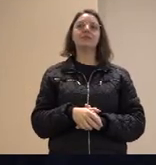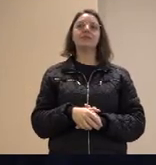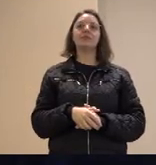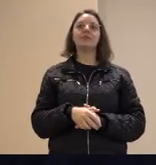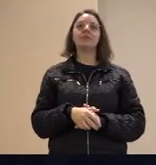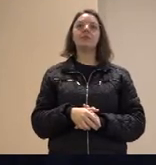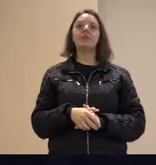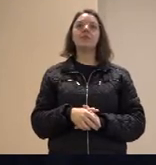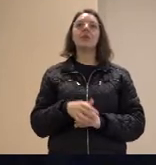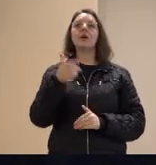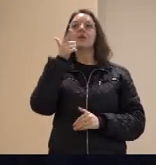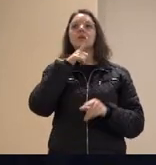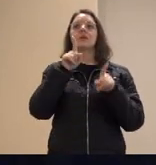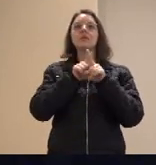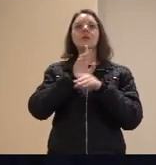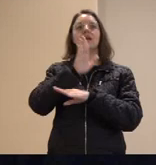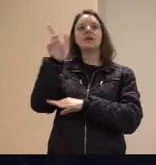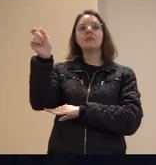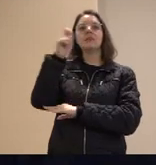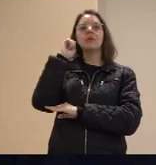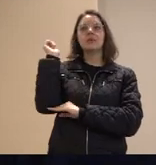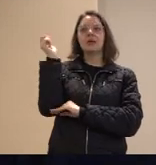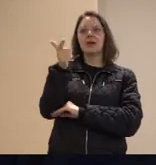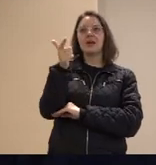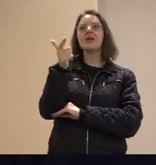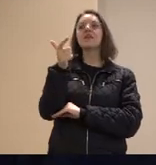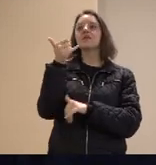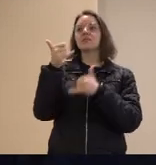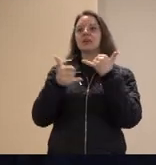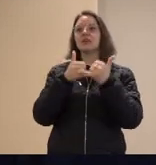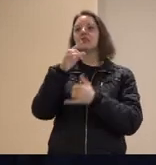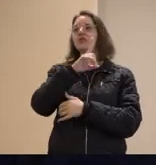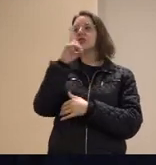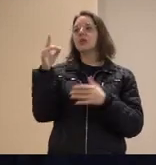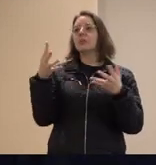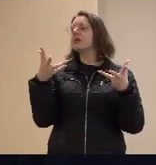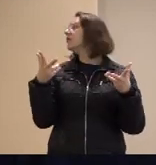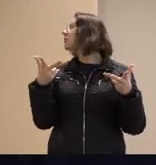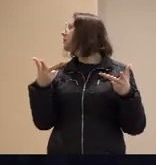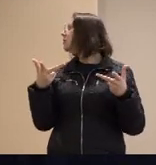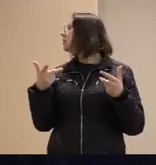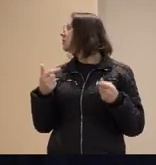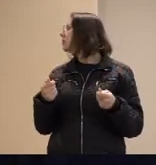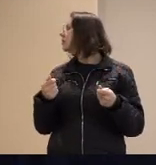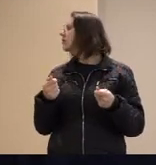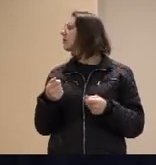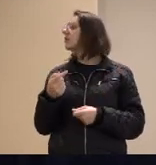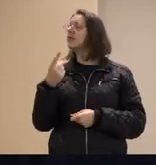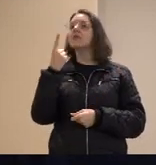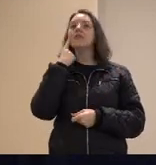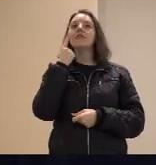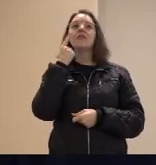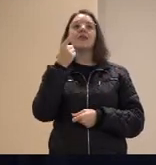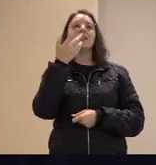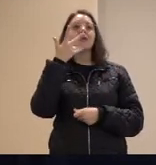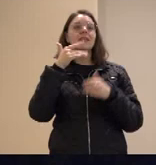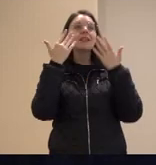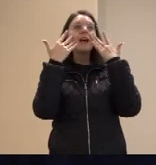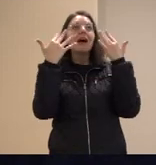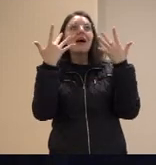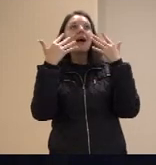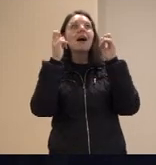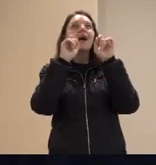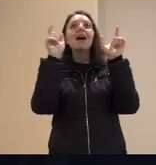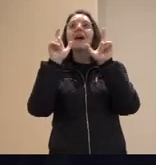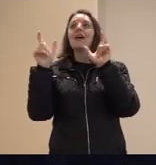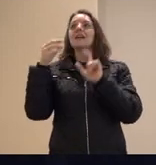Conseguimos também ir para o Beto Carreiro, levamos. Foi um dia fantástico, foi incrível ver os olhinhos brilhando deles. E